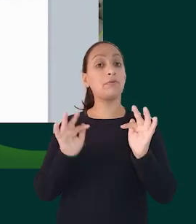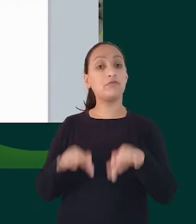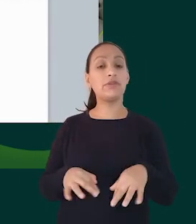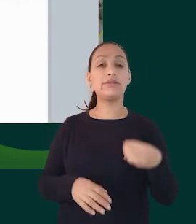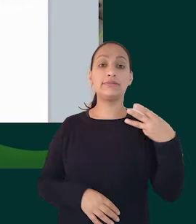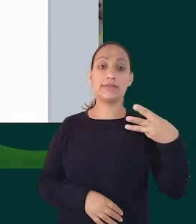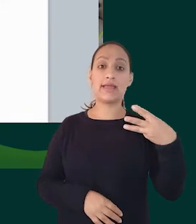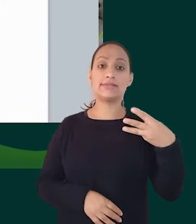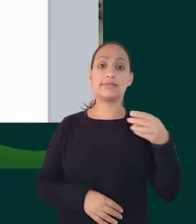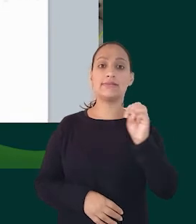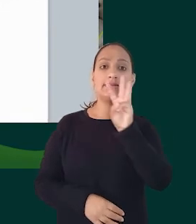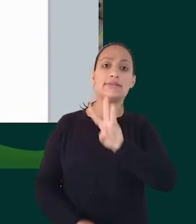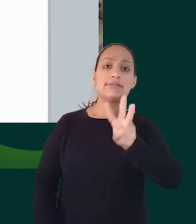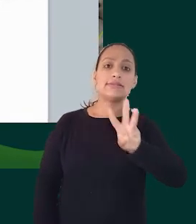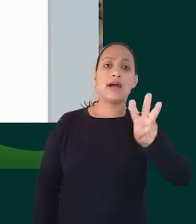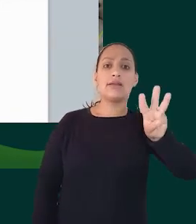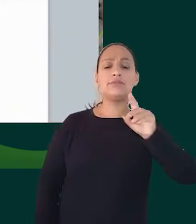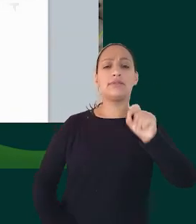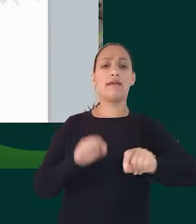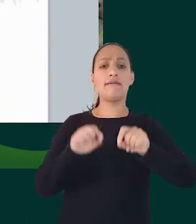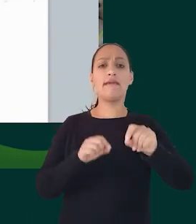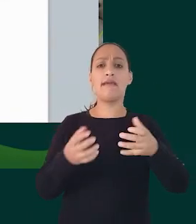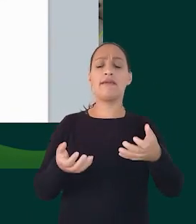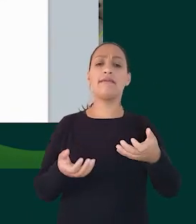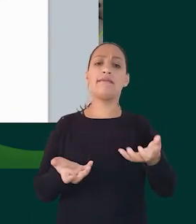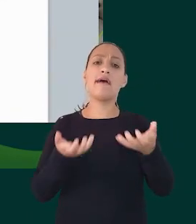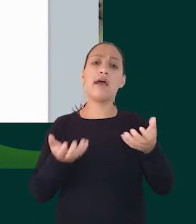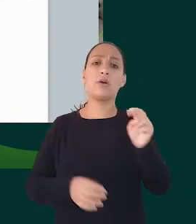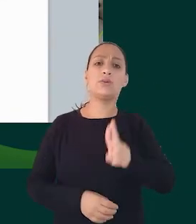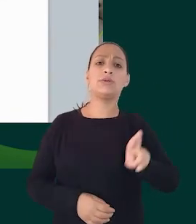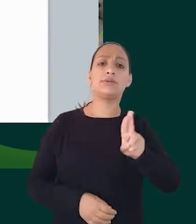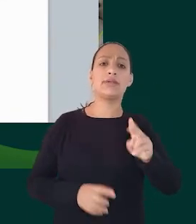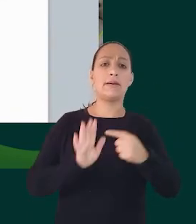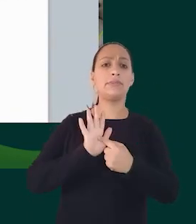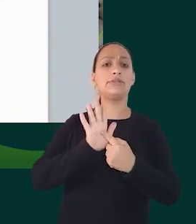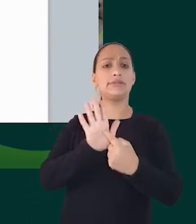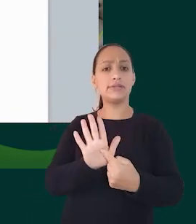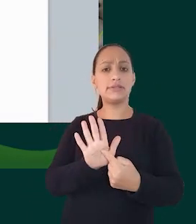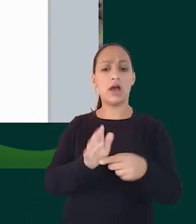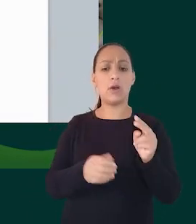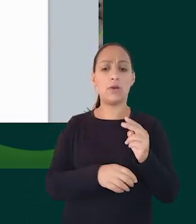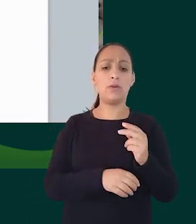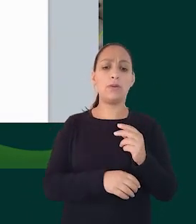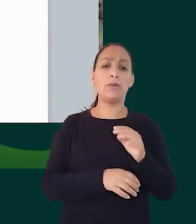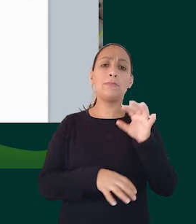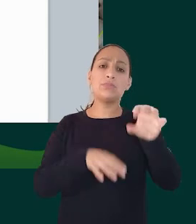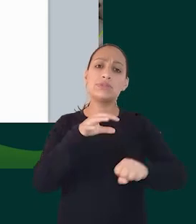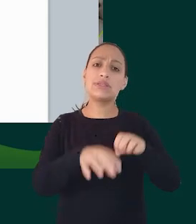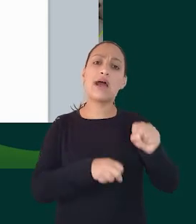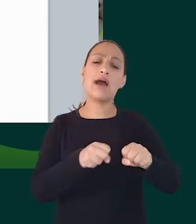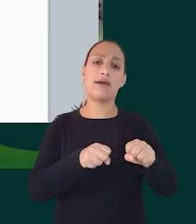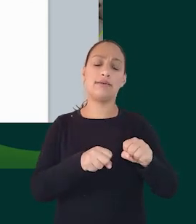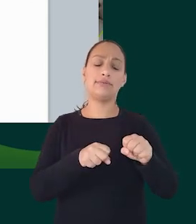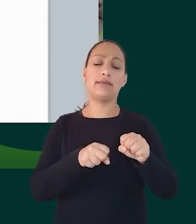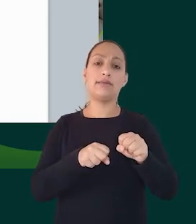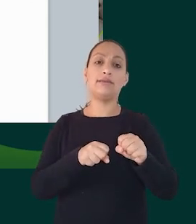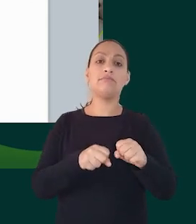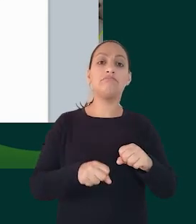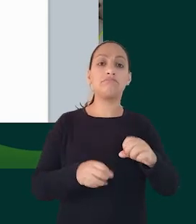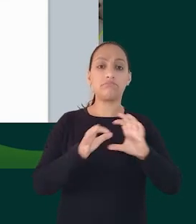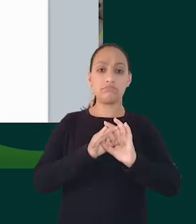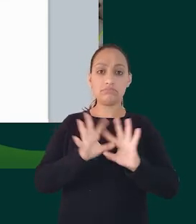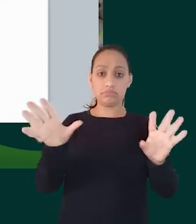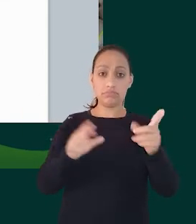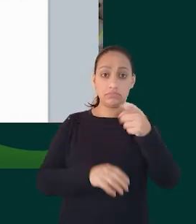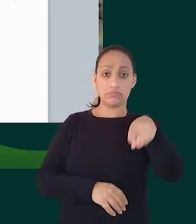aqui. Depois, quem quiser usar a apresentação, quem quiser buscar a apresentação, eu deixo disponível para vocês.